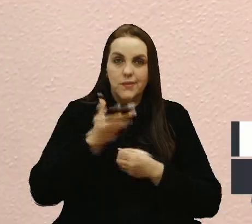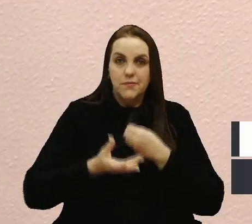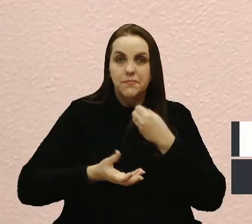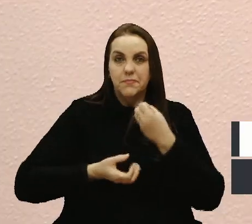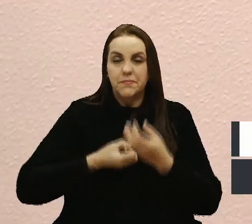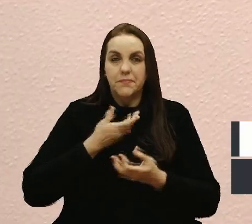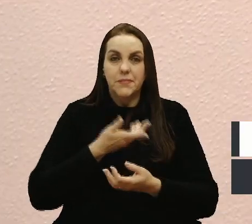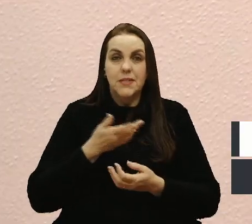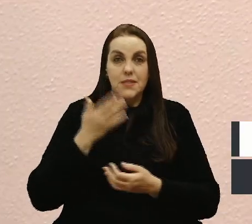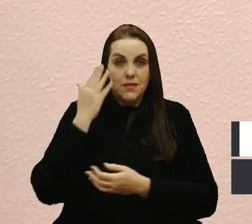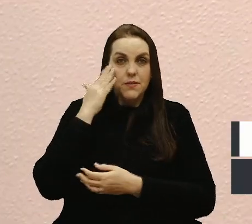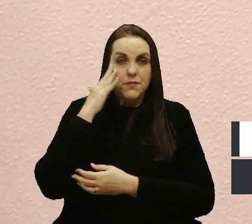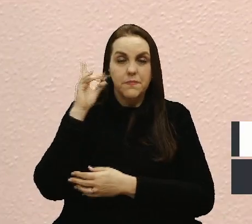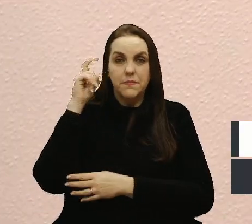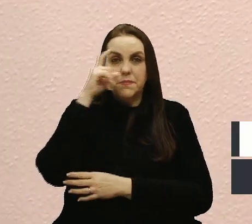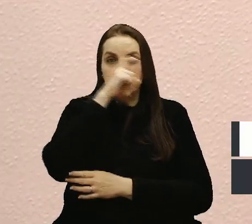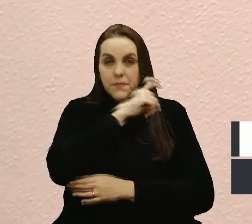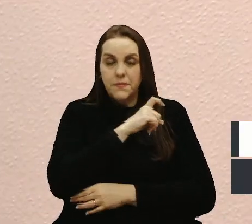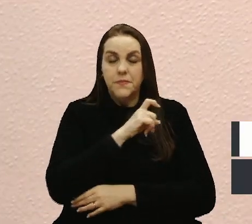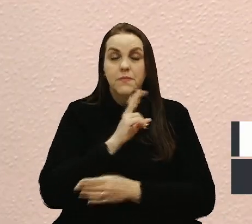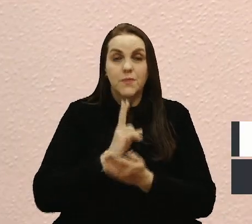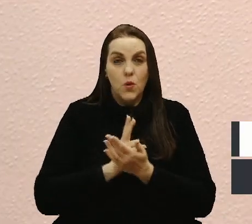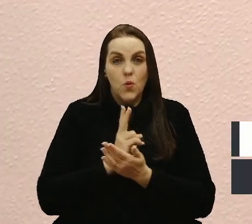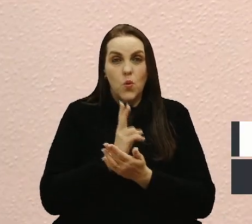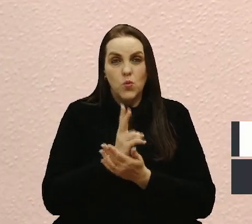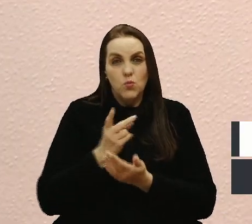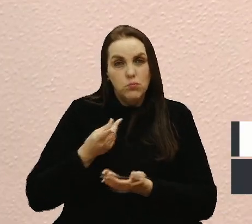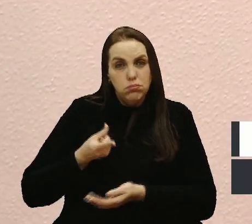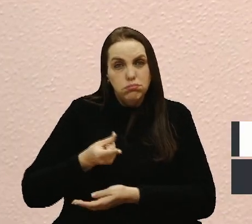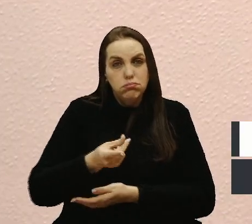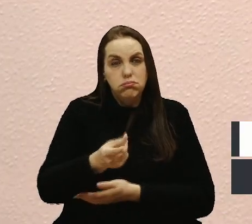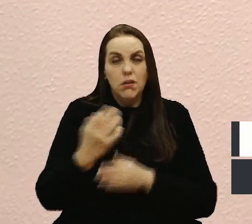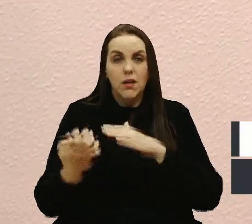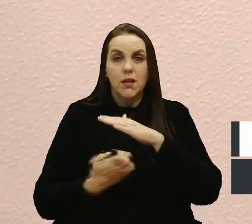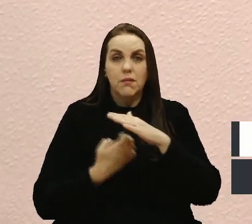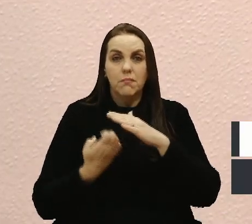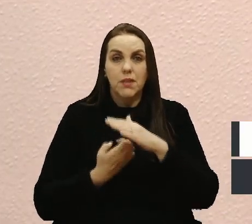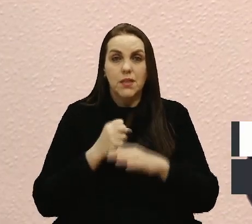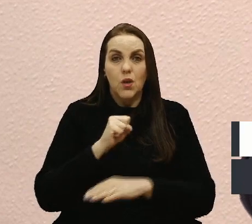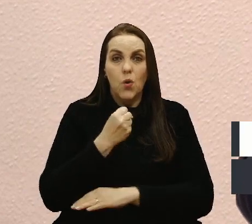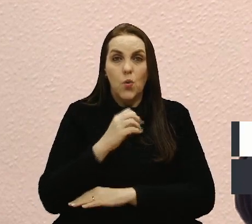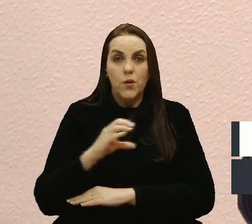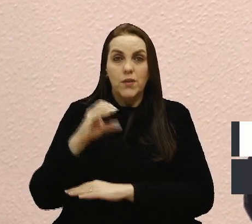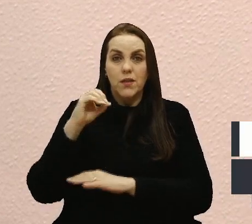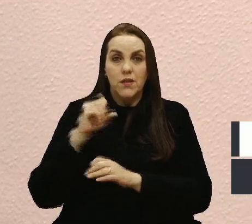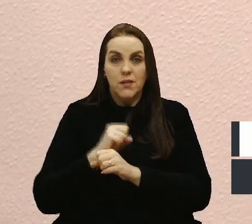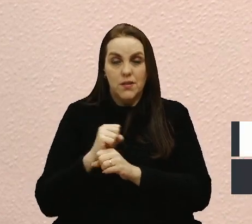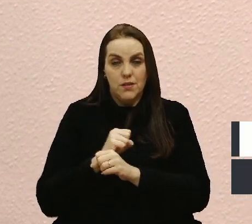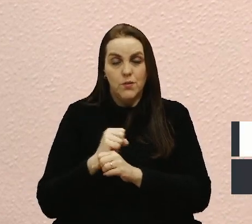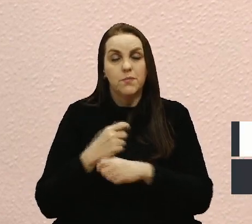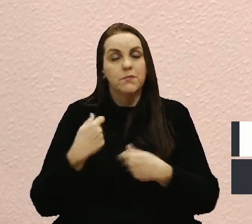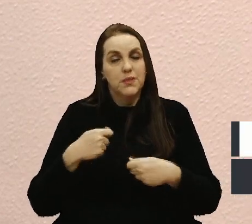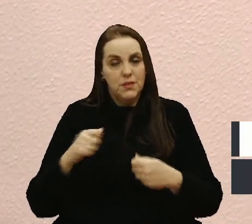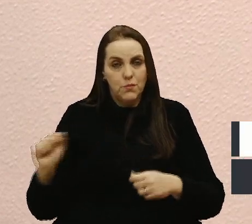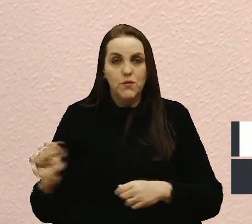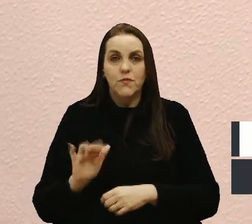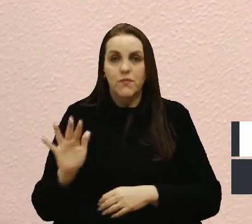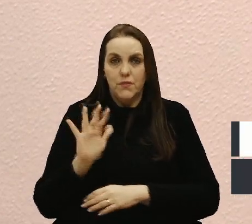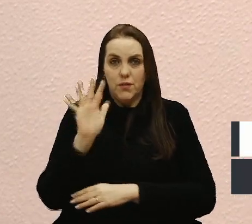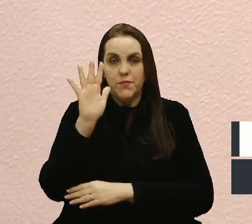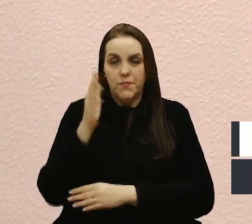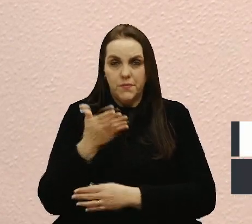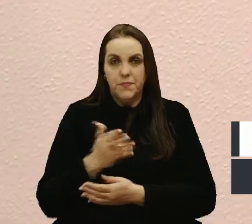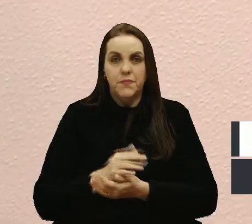quanto é difícil manter uma empresa e 80 anos, então a gente precisa valorizar.